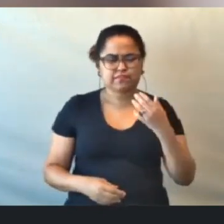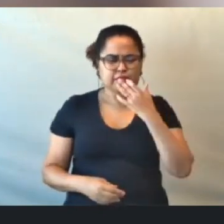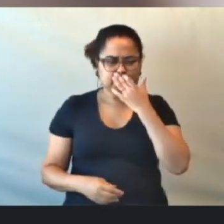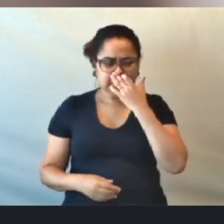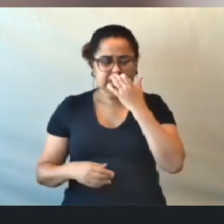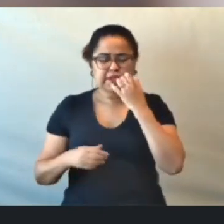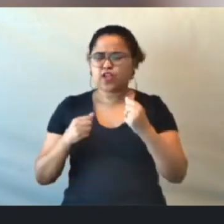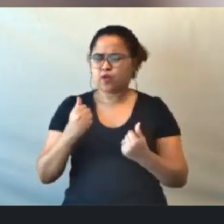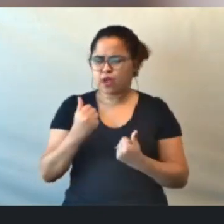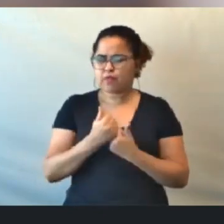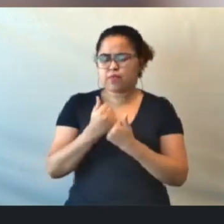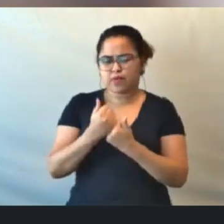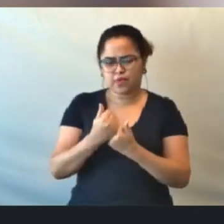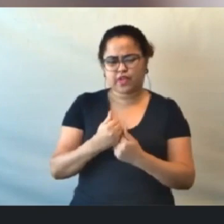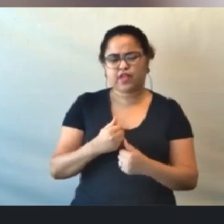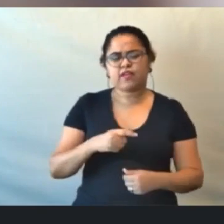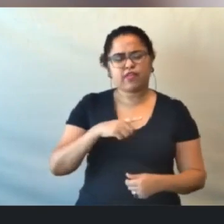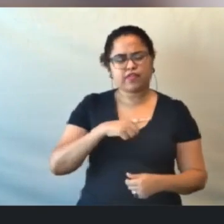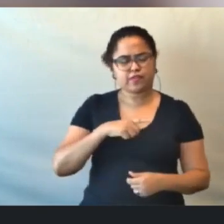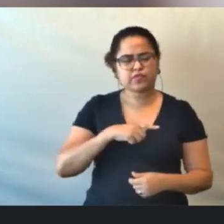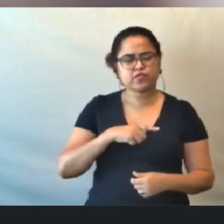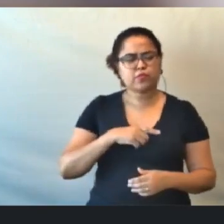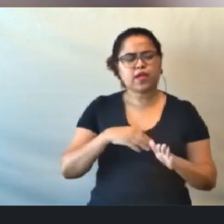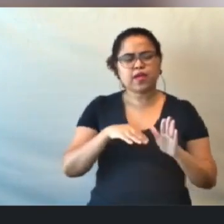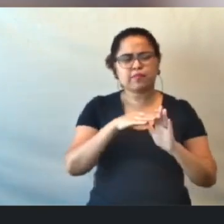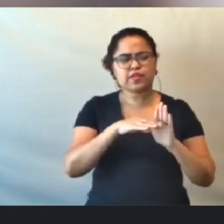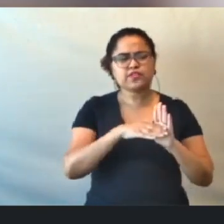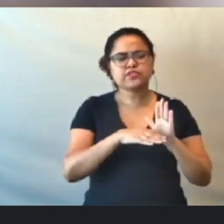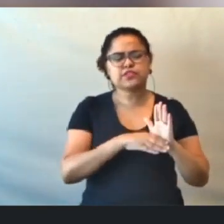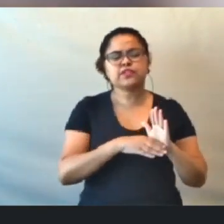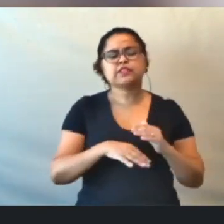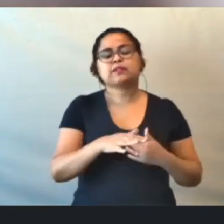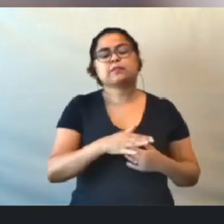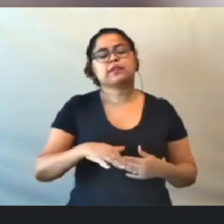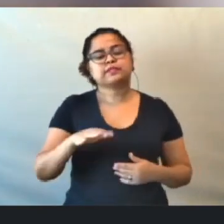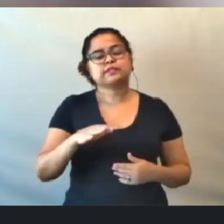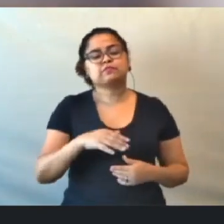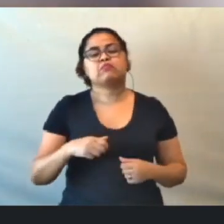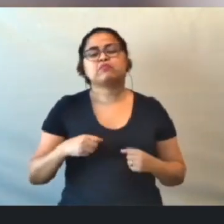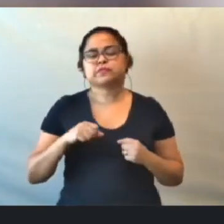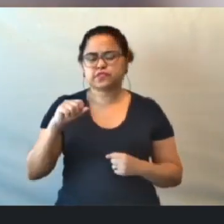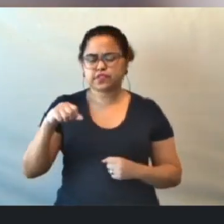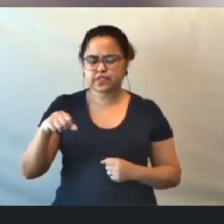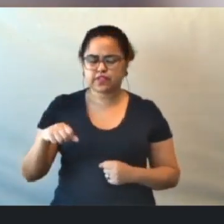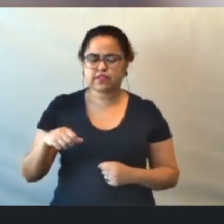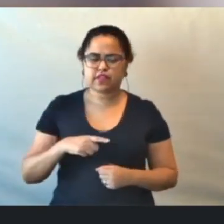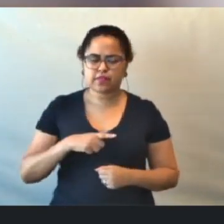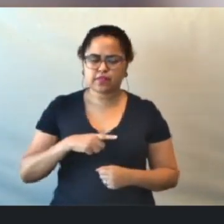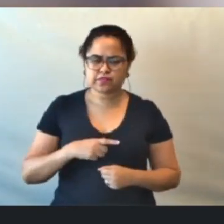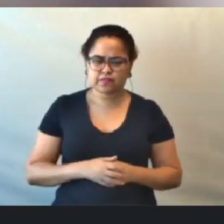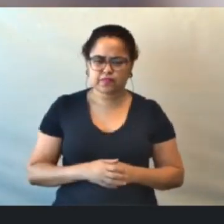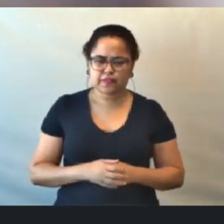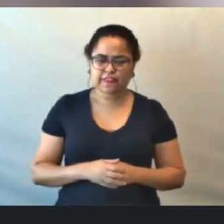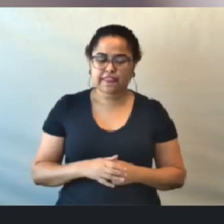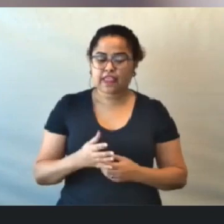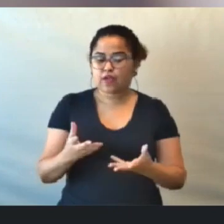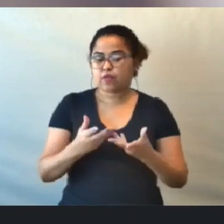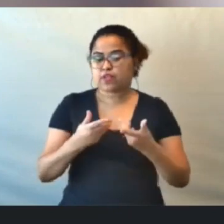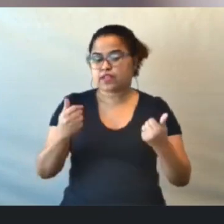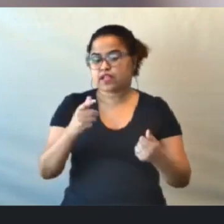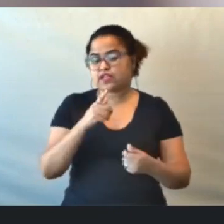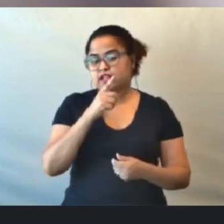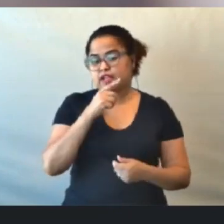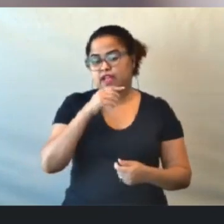bacia. Verdade, temos que tomar. Mas isso não impede que a água, a qualidade da água da Pampulha, tem que, de alguma